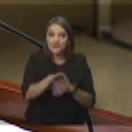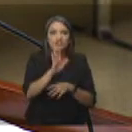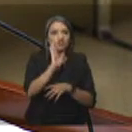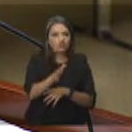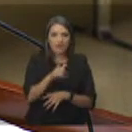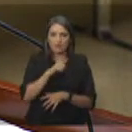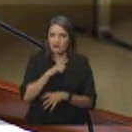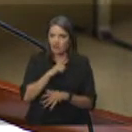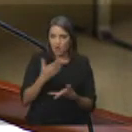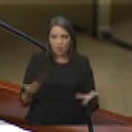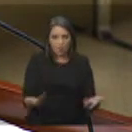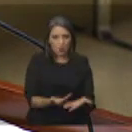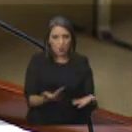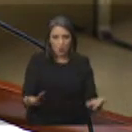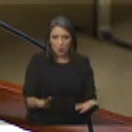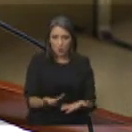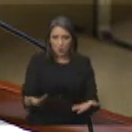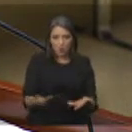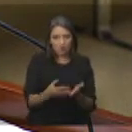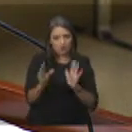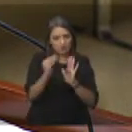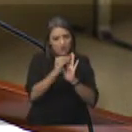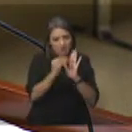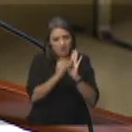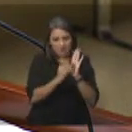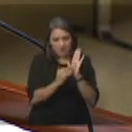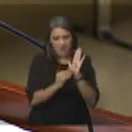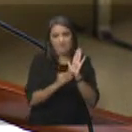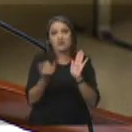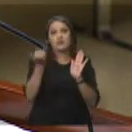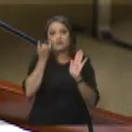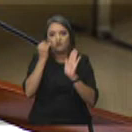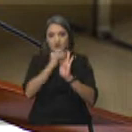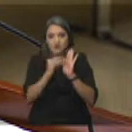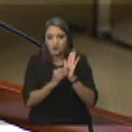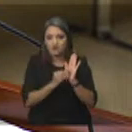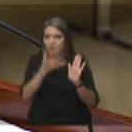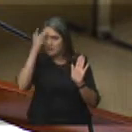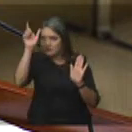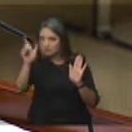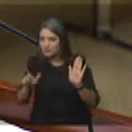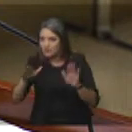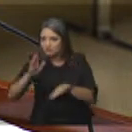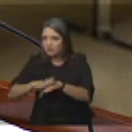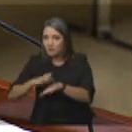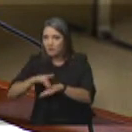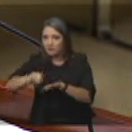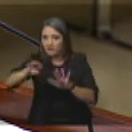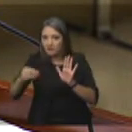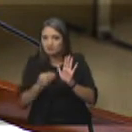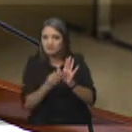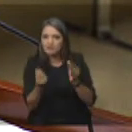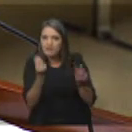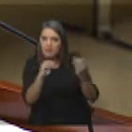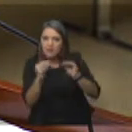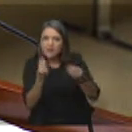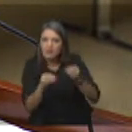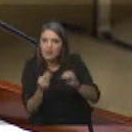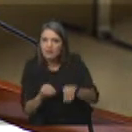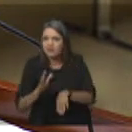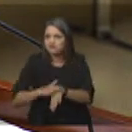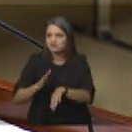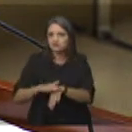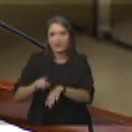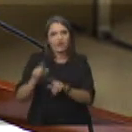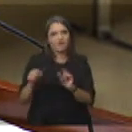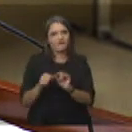existente que disponibiliza uma interface aos cidadãos para que eles próprios possam fazer o seu cadastro ou a